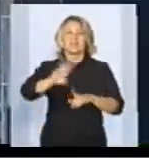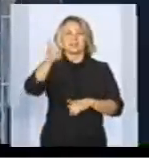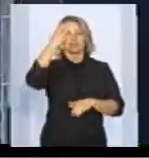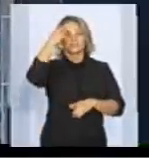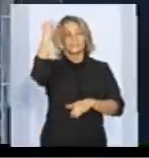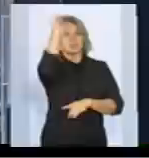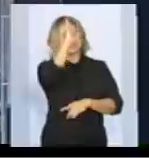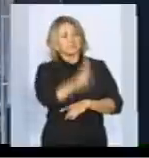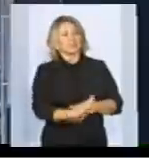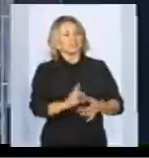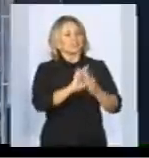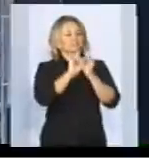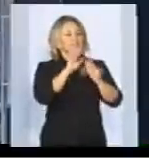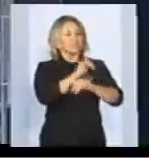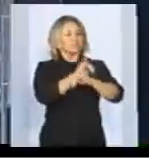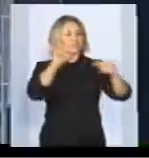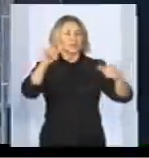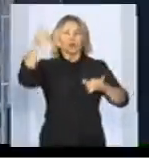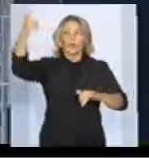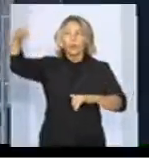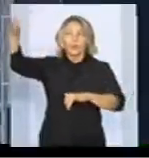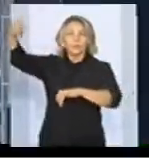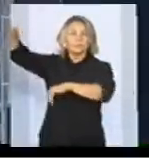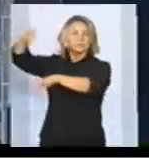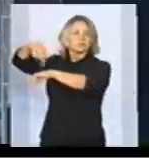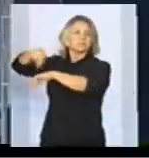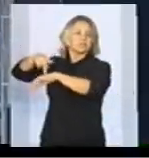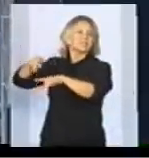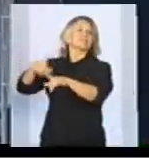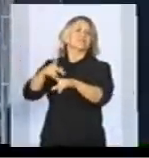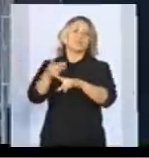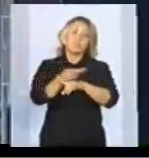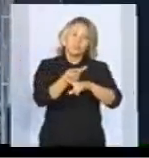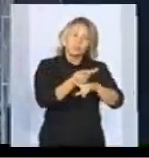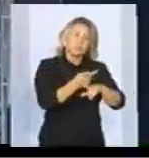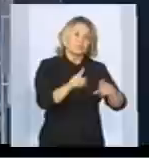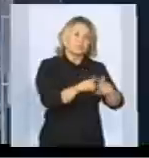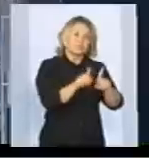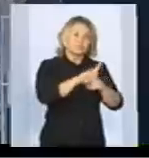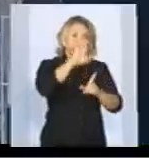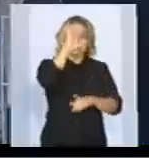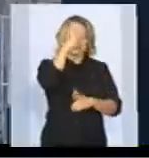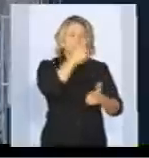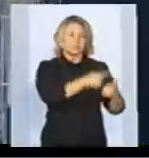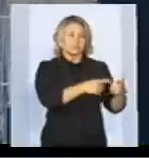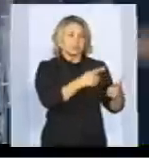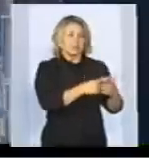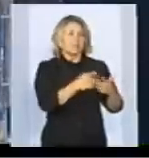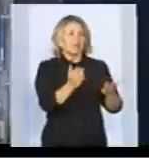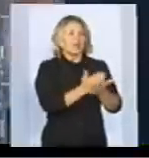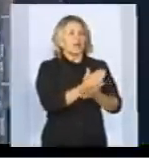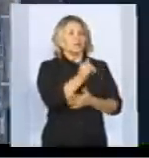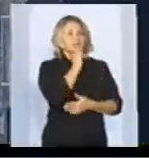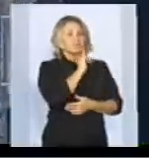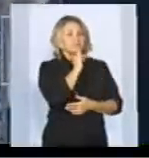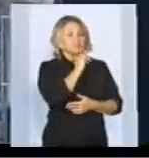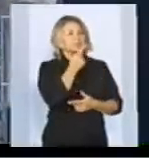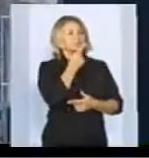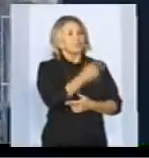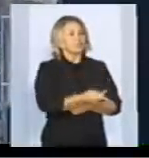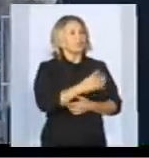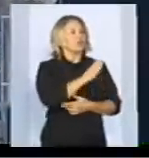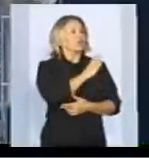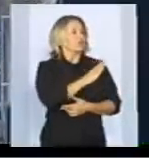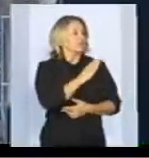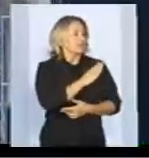outros países também buscam suas suas soluções para essa equação alguns exemplos já foram dados antes de mim Canadá